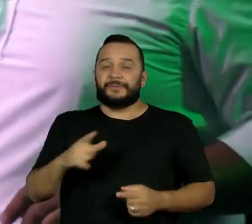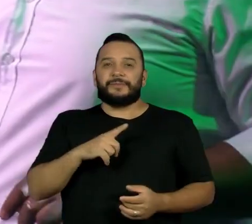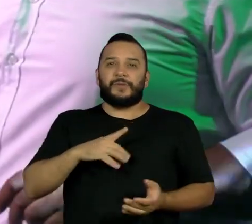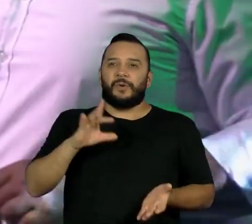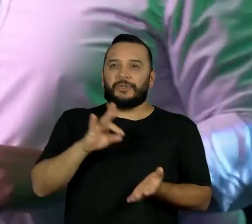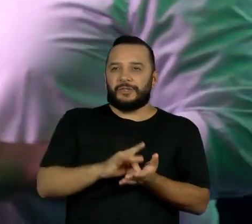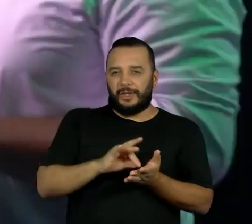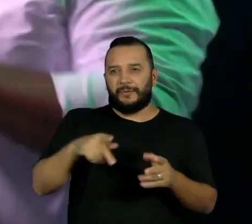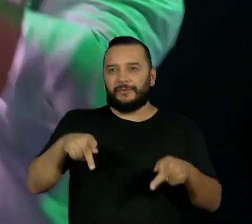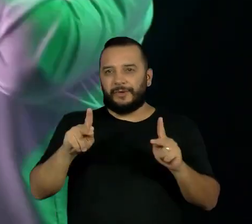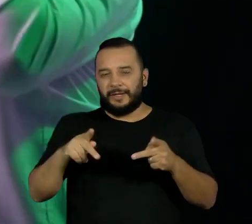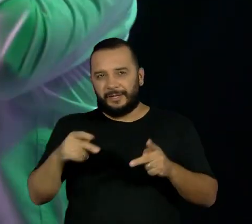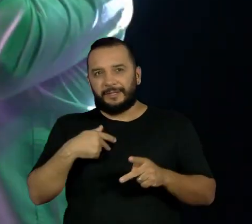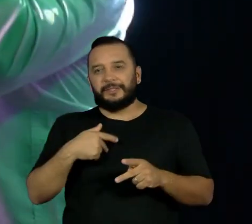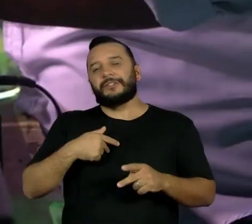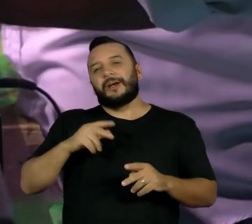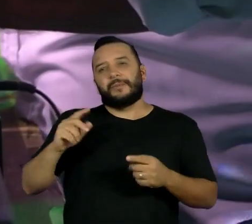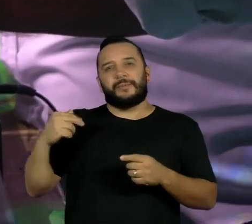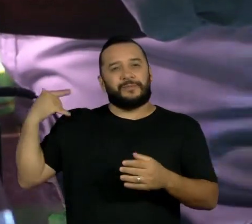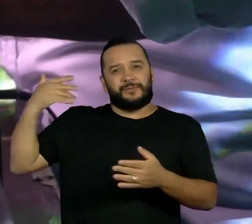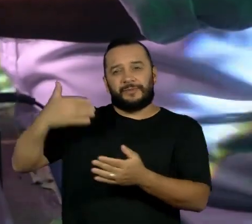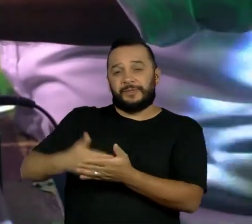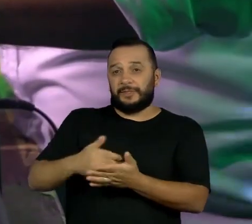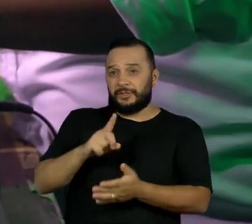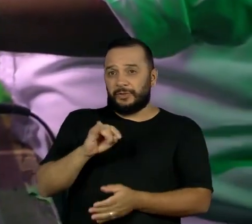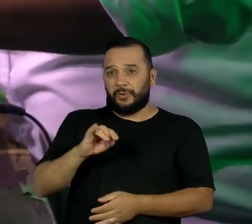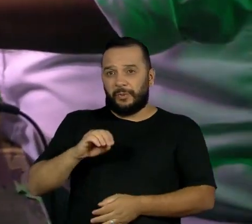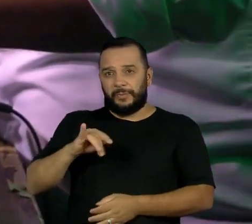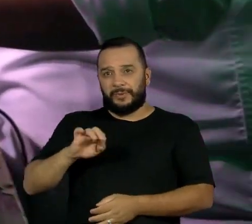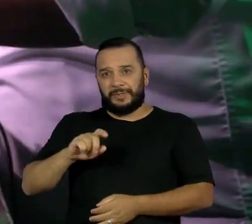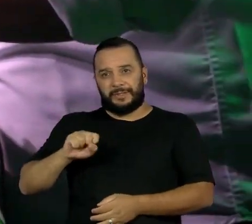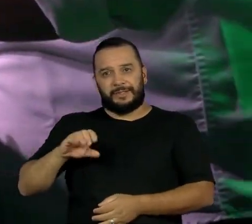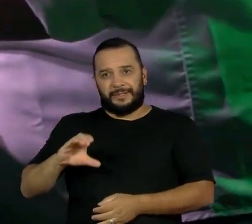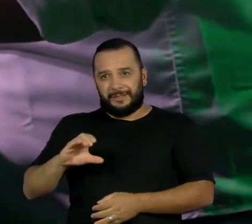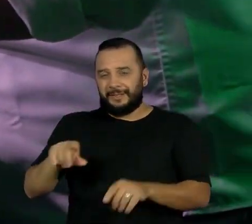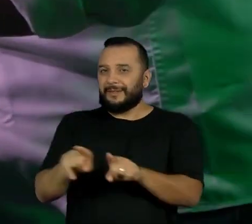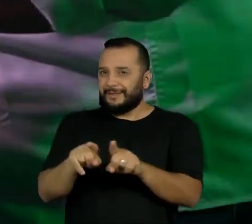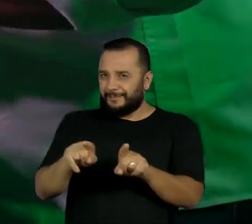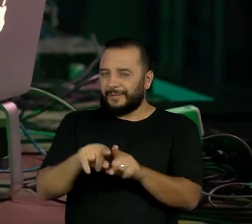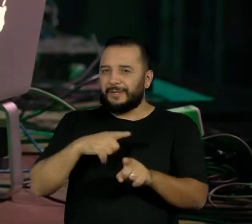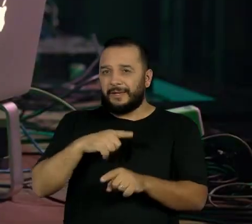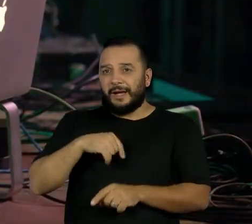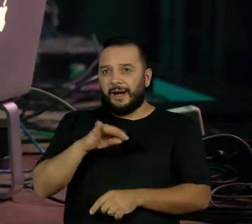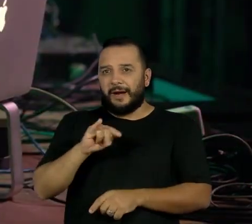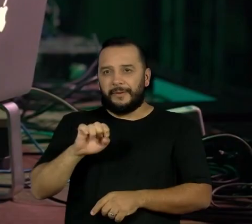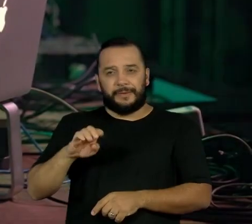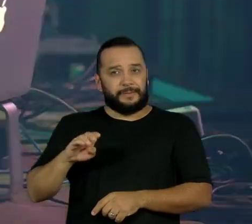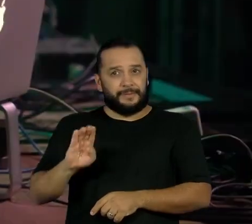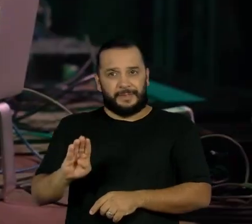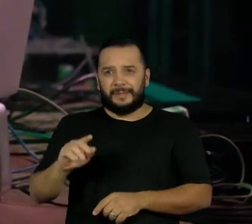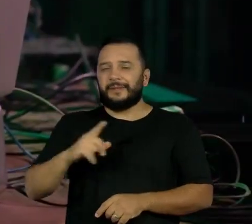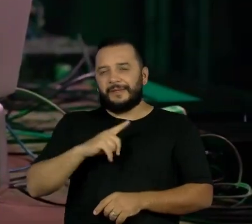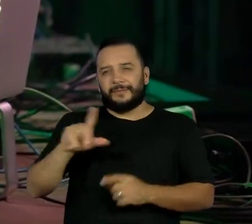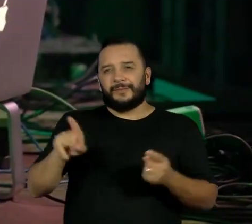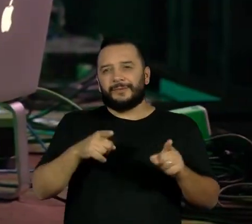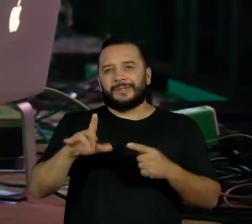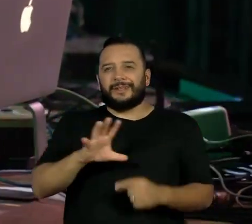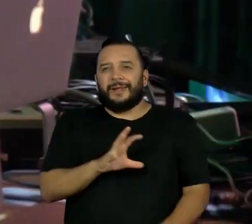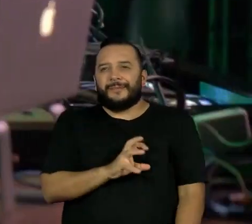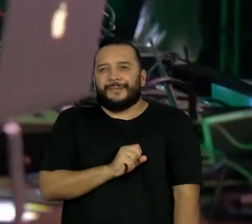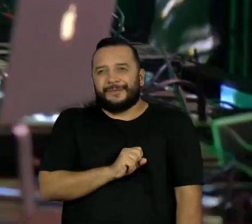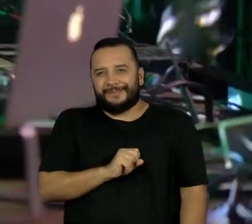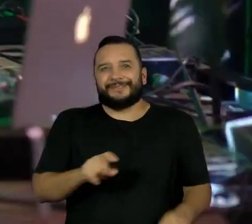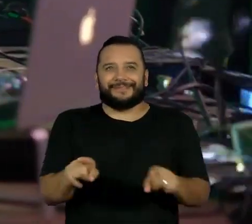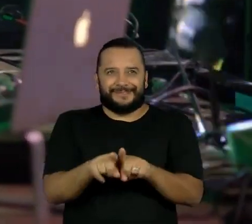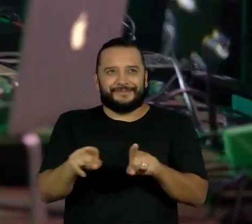funk, flashback, disco music, tem também a parte do R&B, toca bastante. As músicas românticas que marcaram épocas